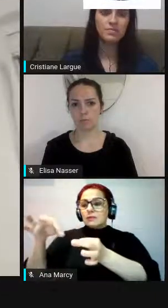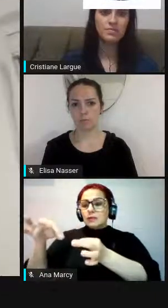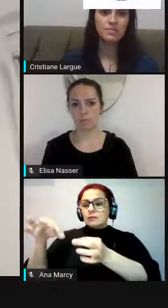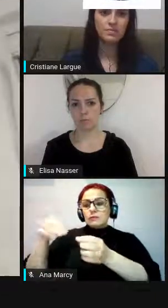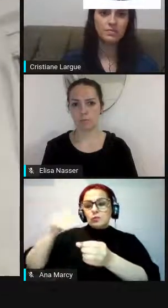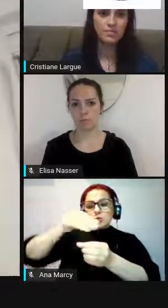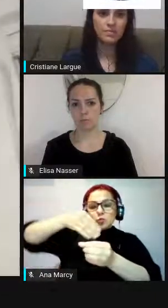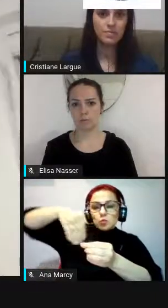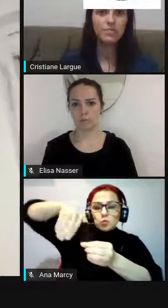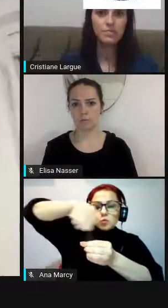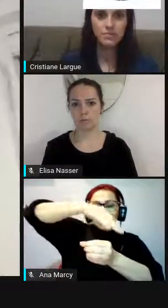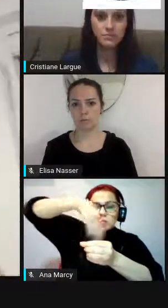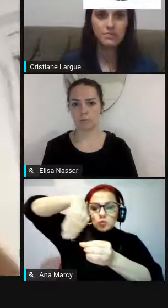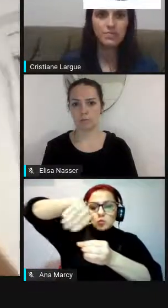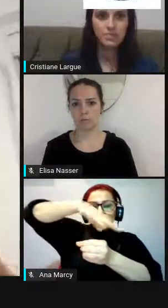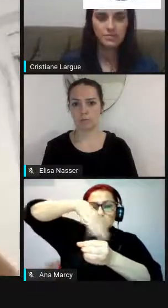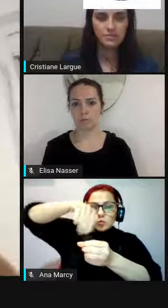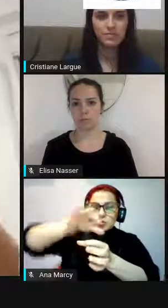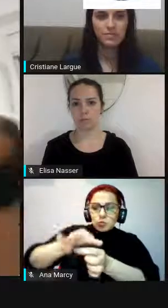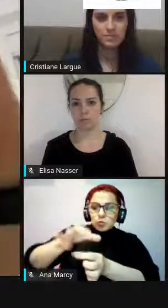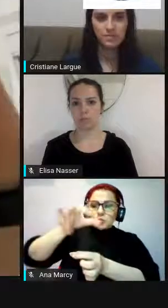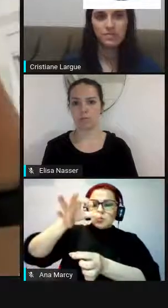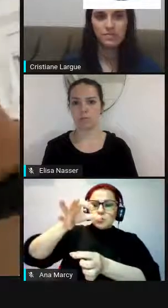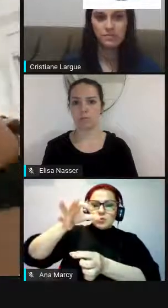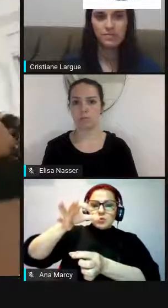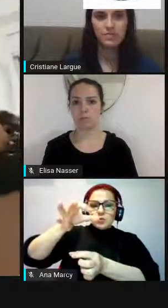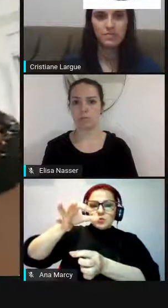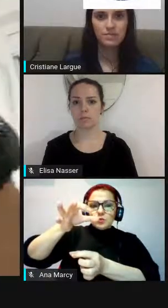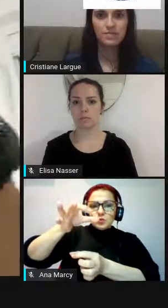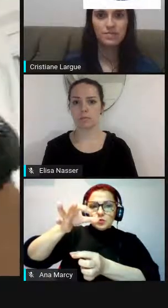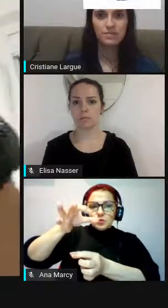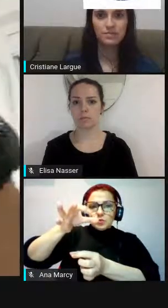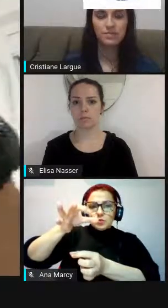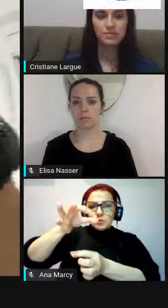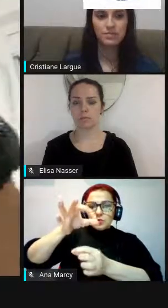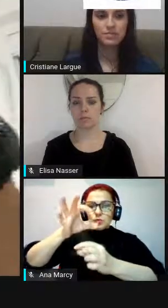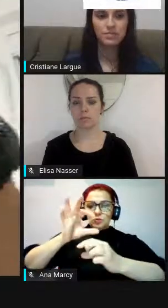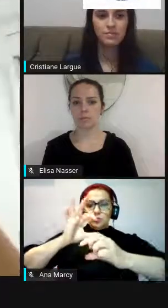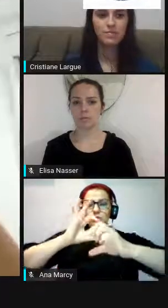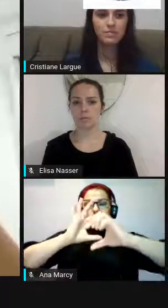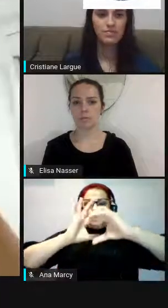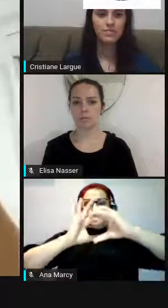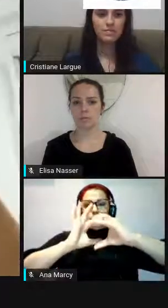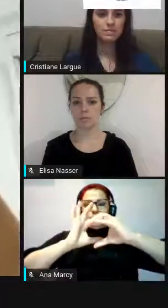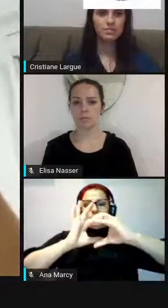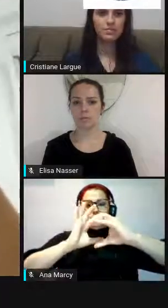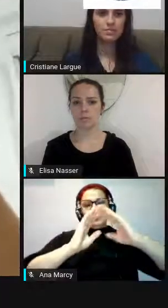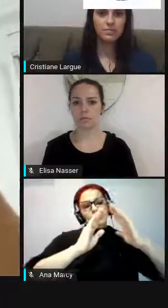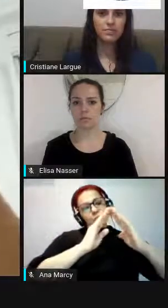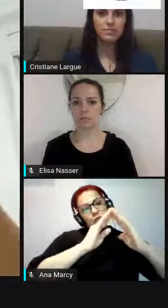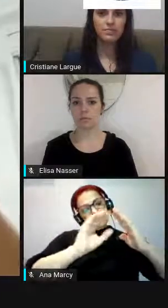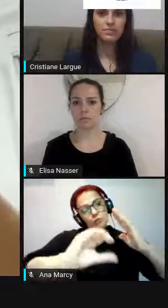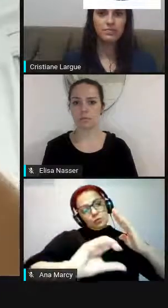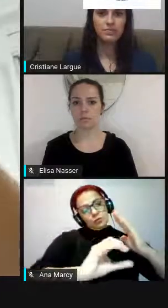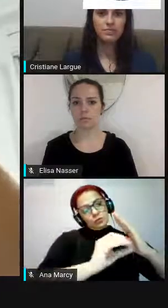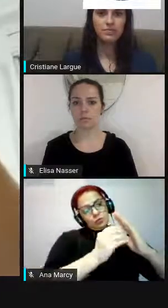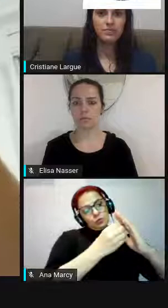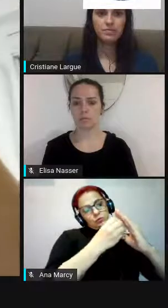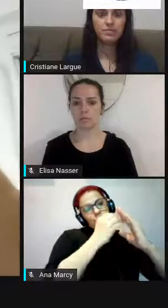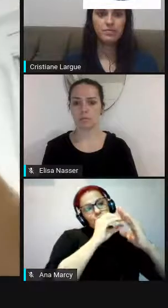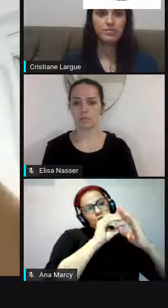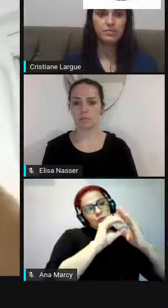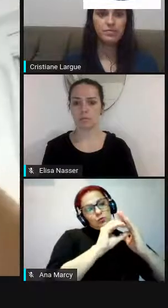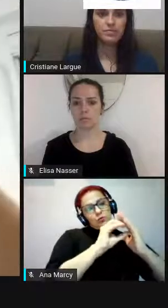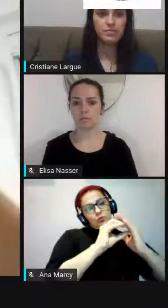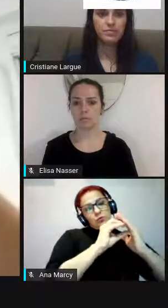tubo com o tecido na conta então naquela abertura se tem aqui tu vai colocar a garrafa vai encaixar como a garrafa é plástico é bem maleável